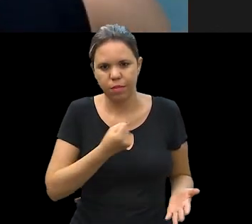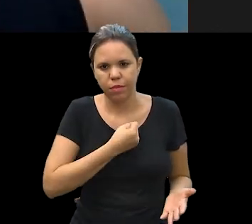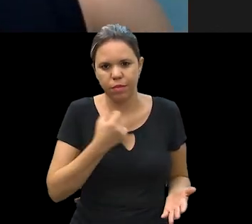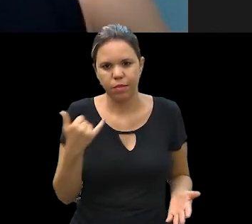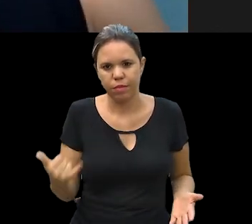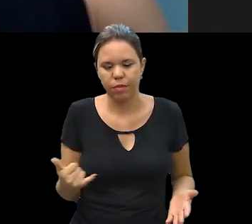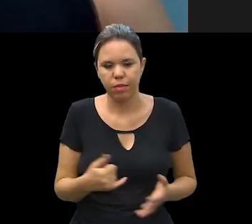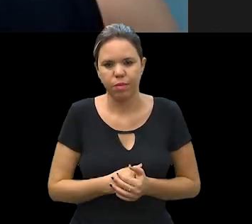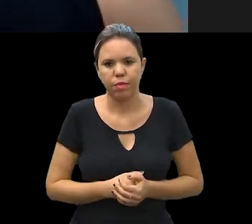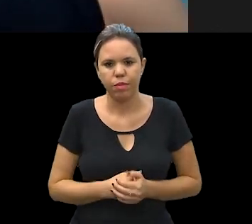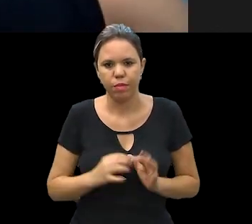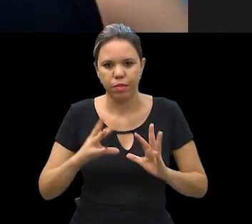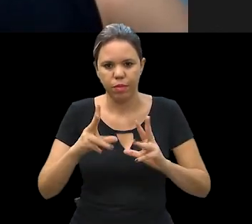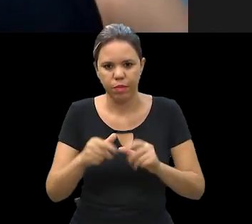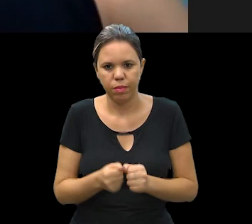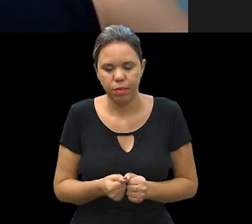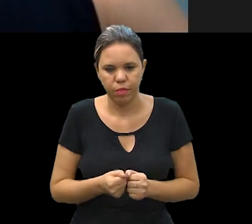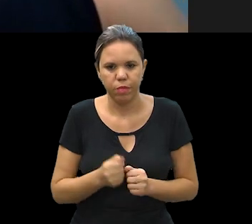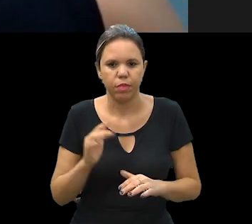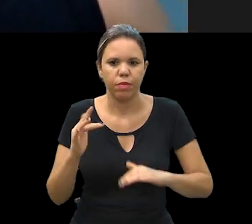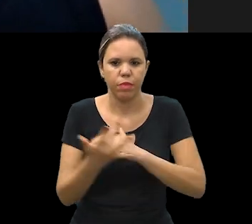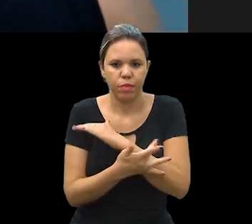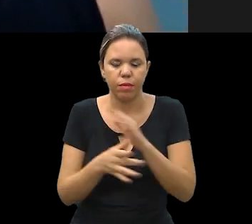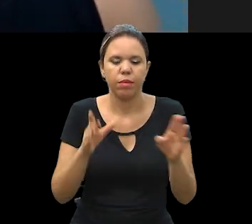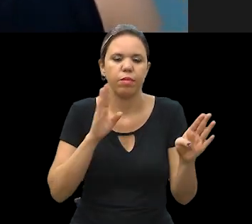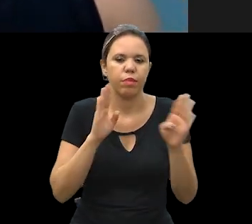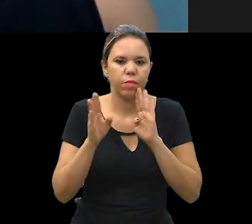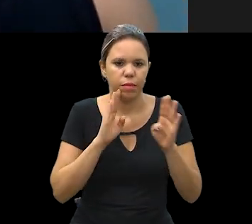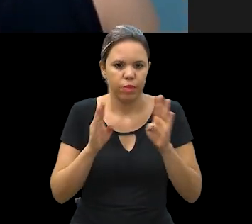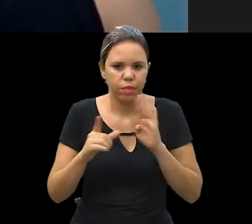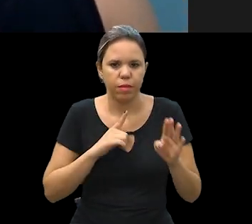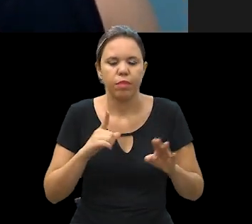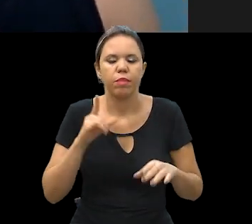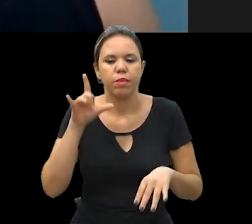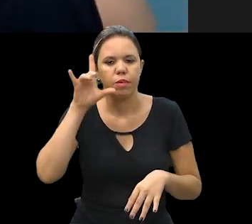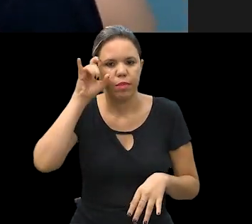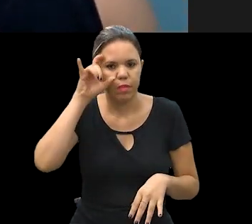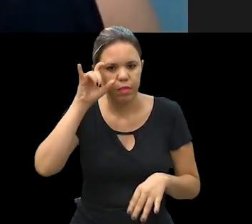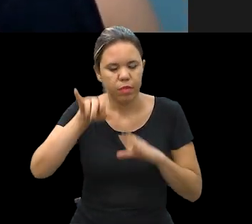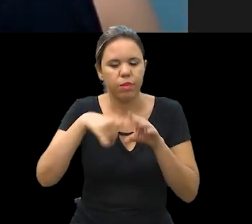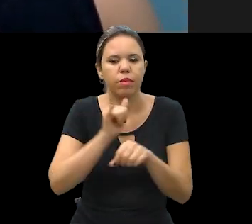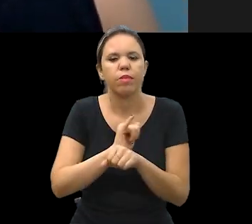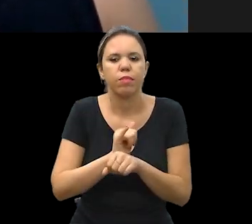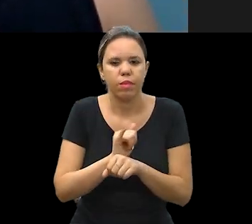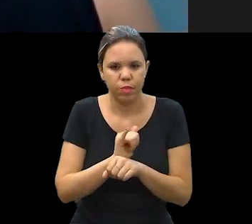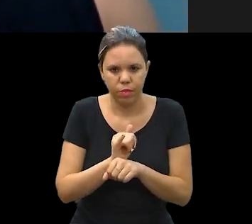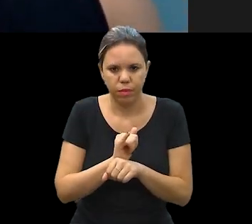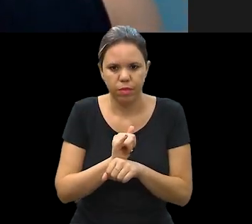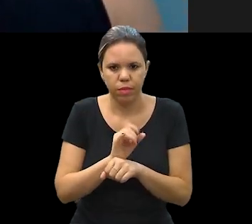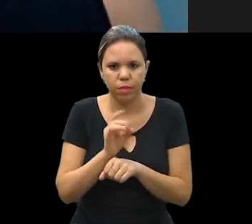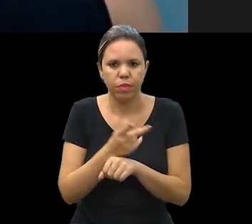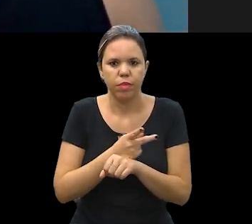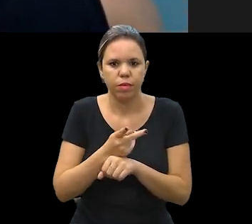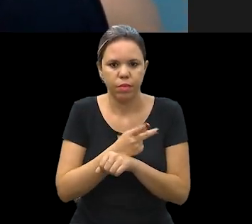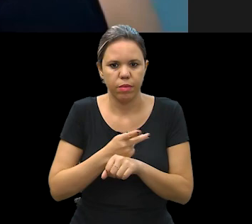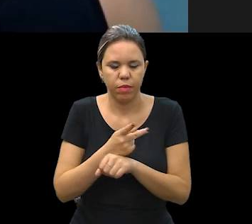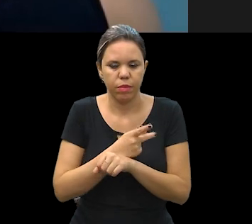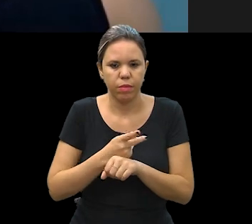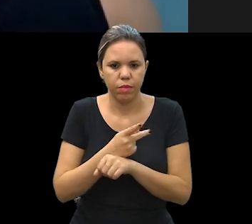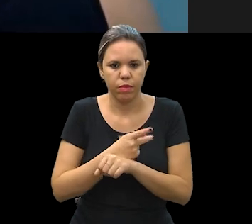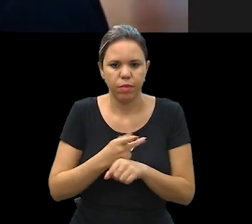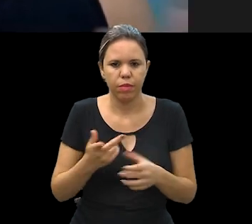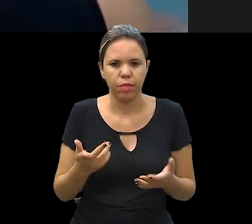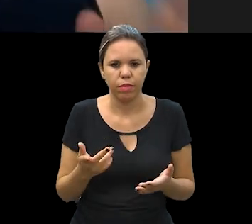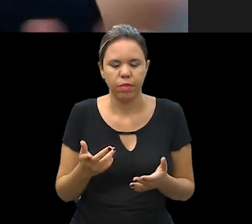o telefone. Mas tem todas as nossas redes sociais, tem Facebook, tem Instagram, tem YouTube. É só procurar por